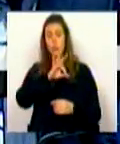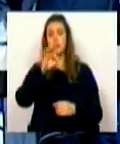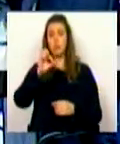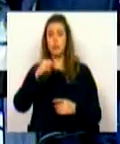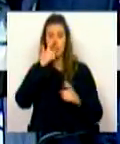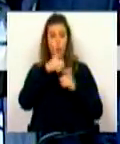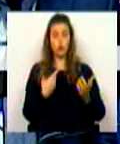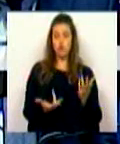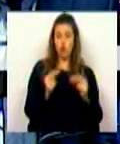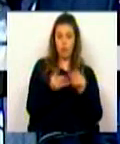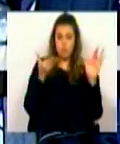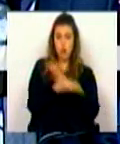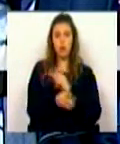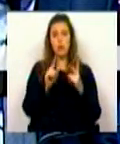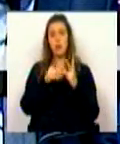da Polícia Judiciária,